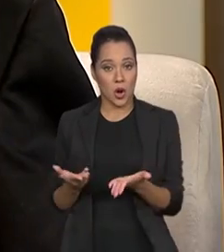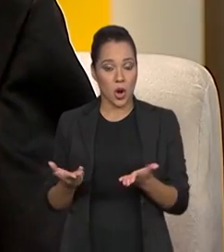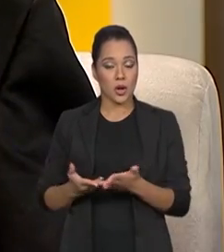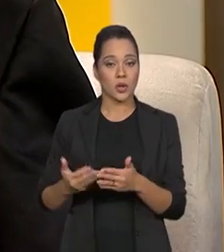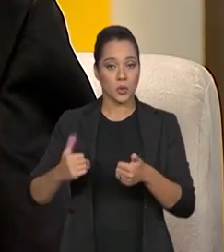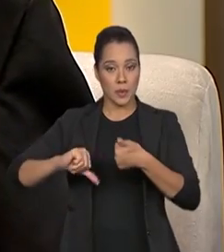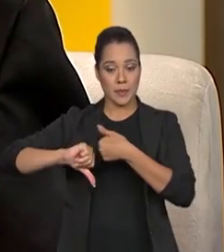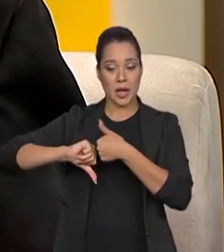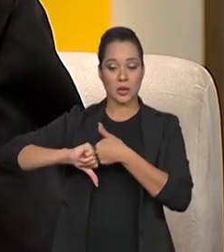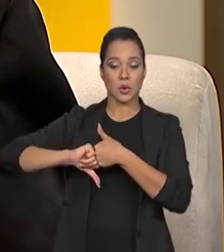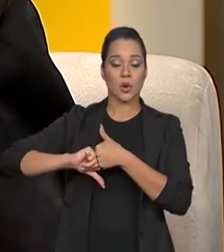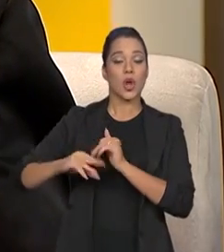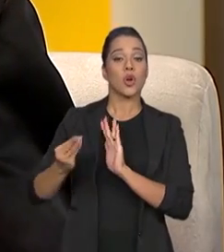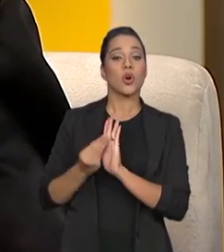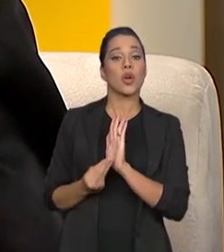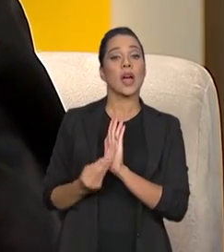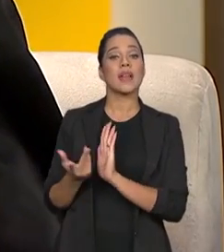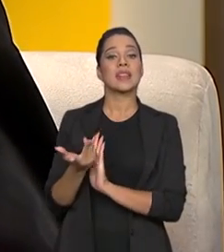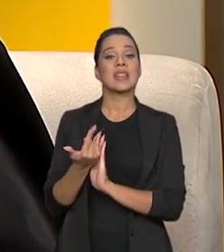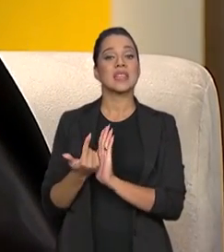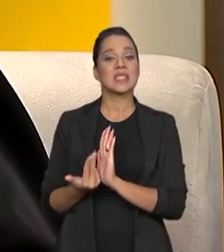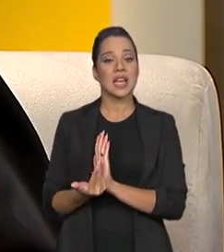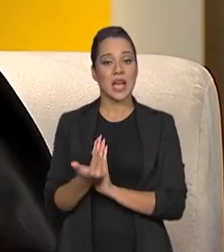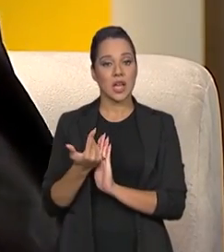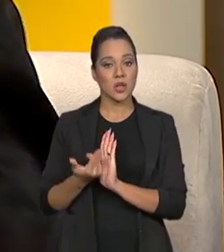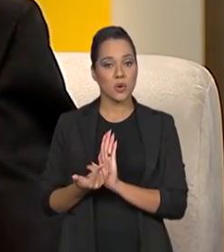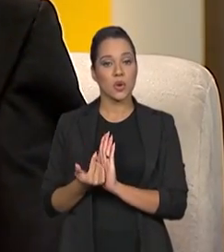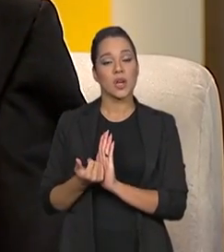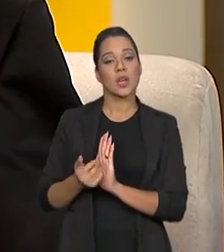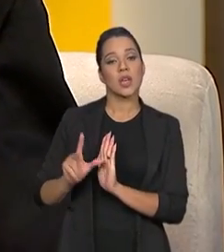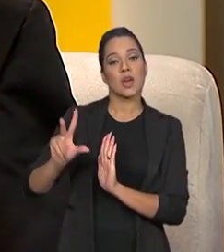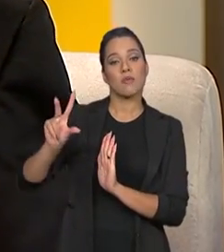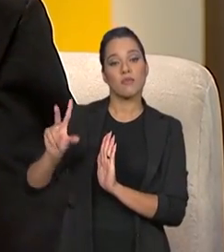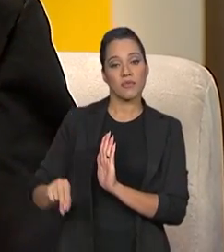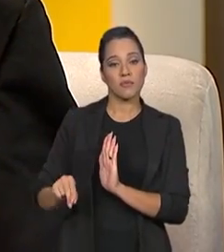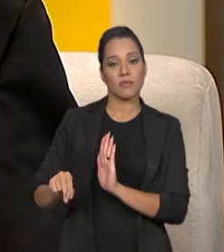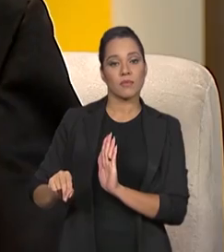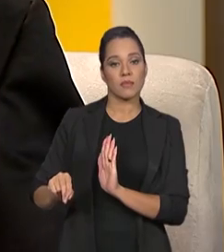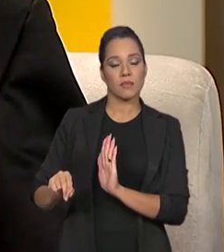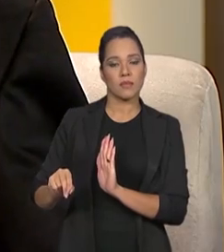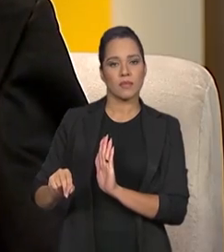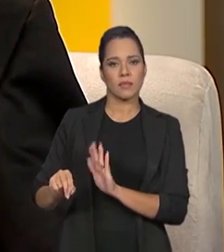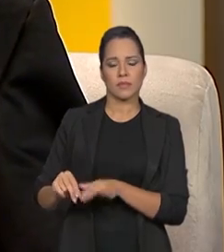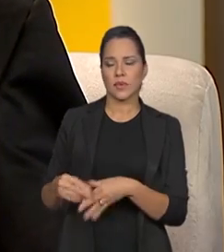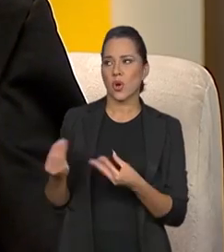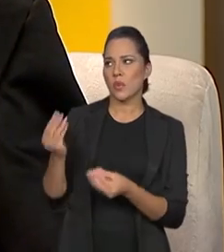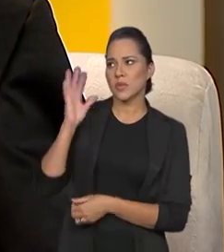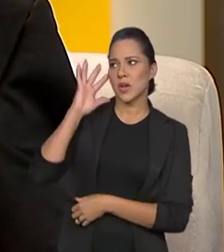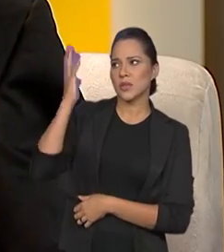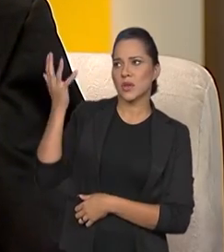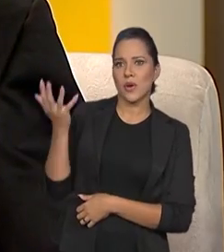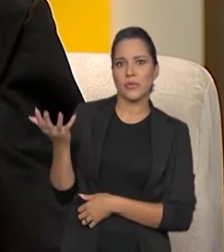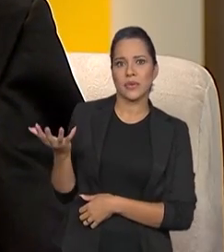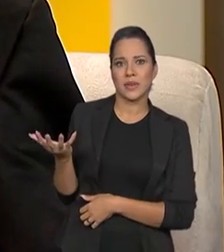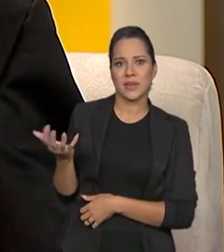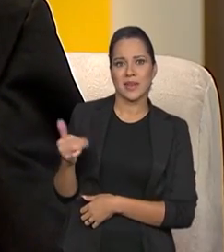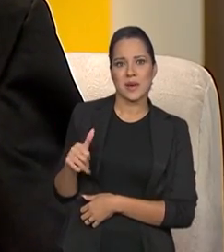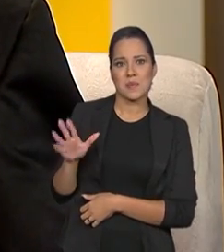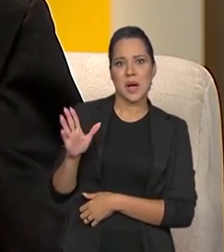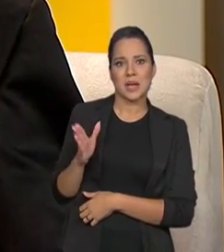ele estabelecia até o qual é o desenho da válvula que ia cortar a chama como é que você resolve isso numa forma mais